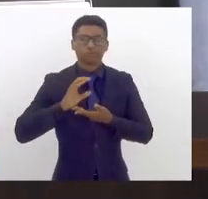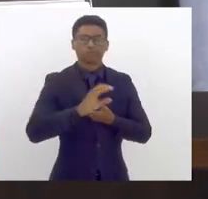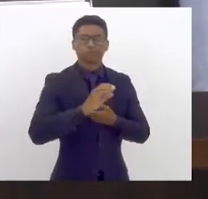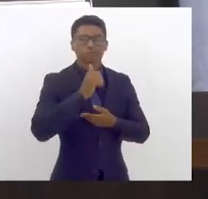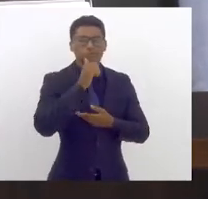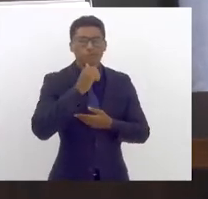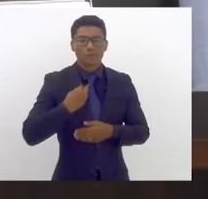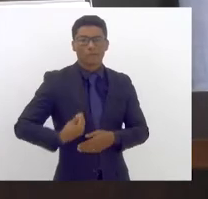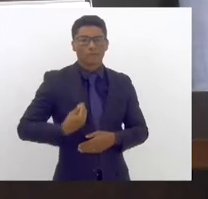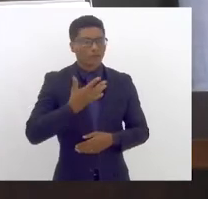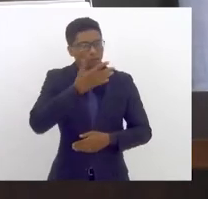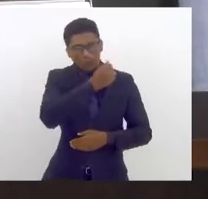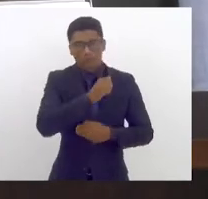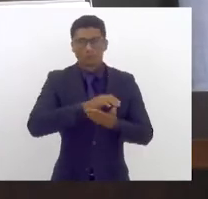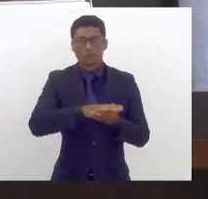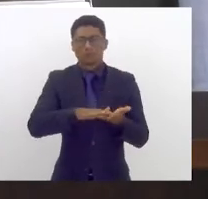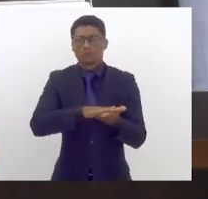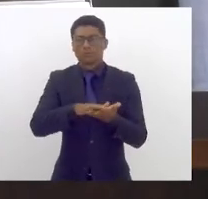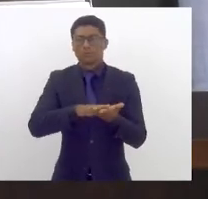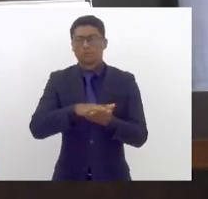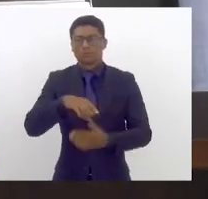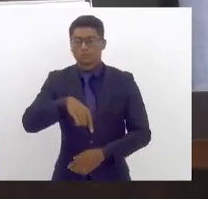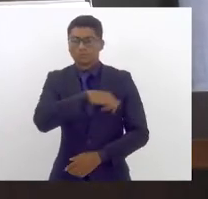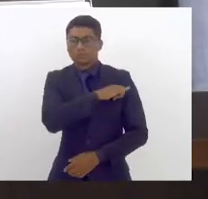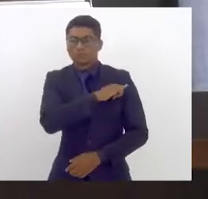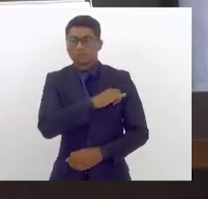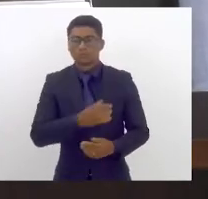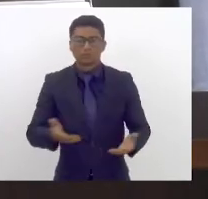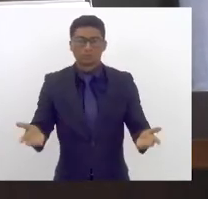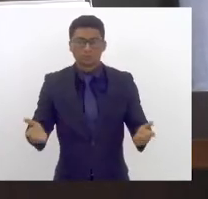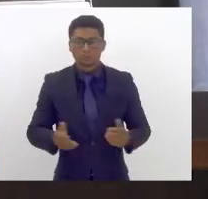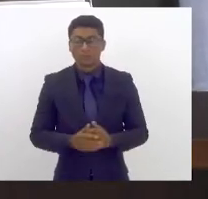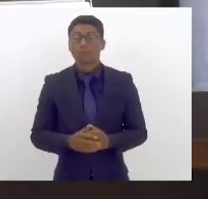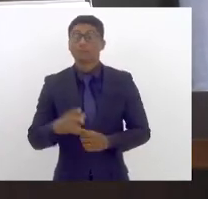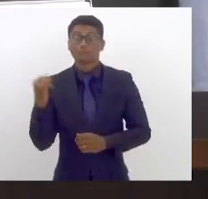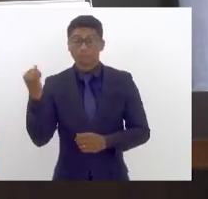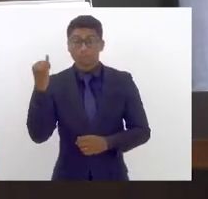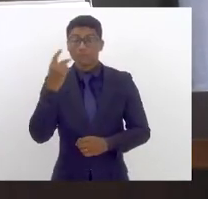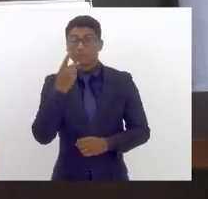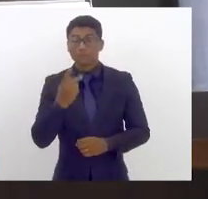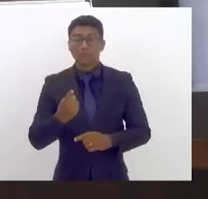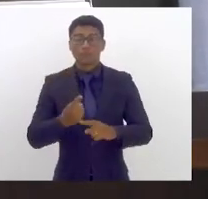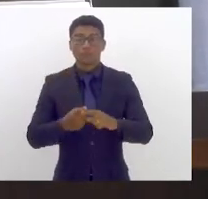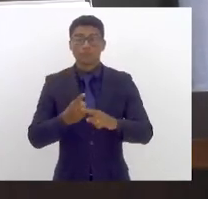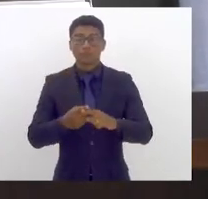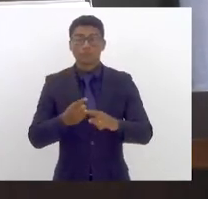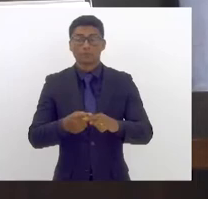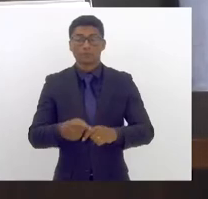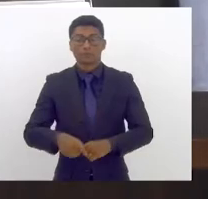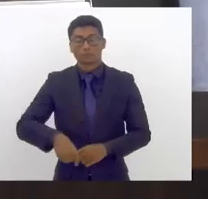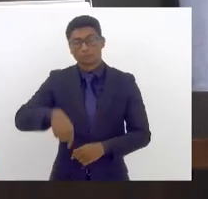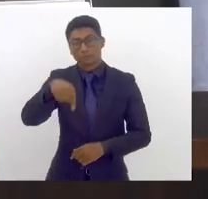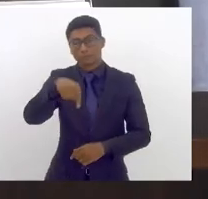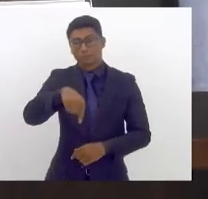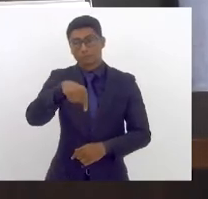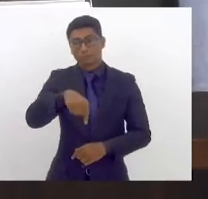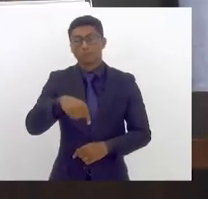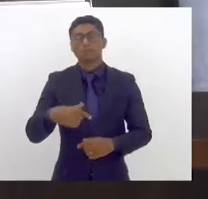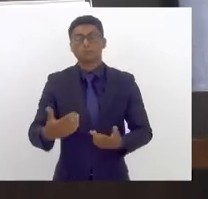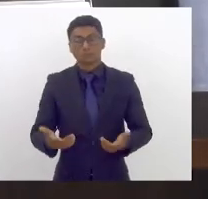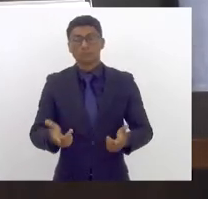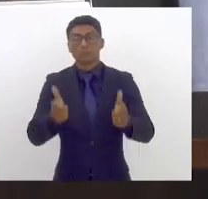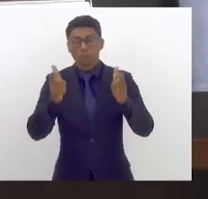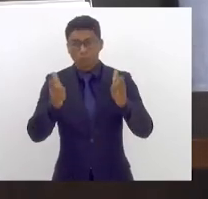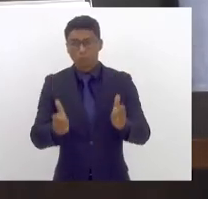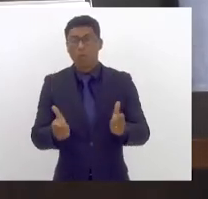das mulheres do Estado do Rio de Janeiro é importante que isso seja dito porque aqui é o lugar efetivamente da